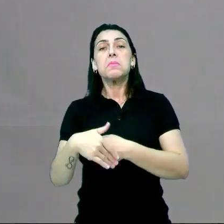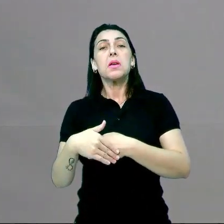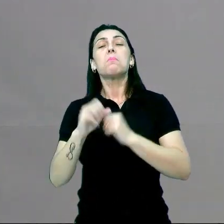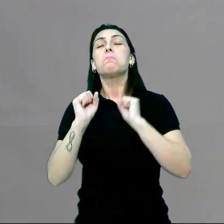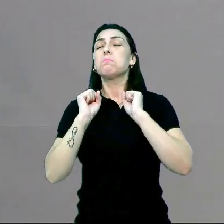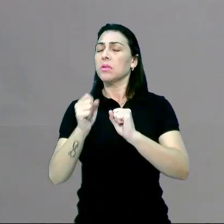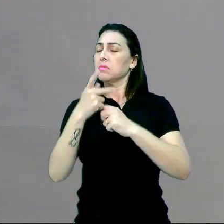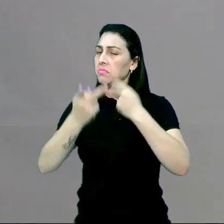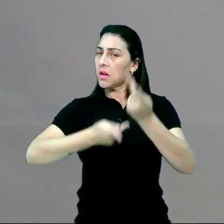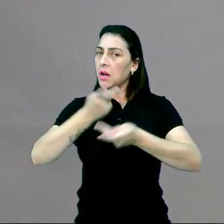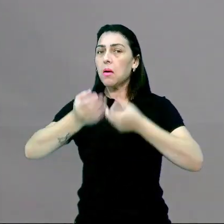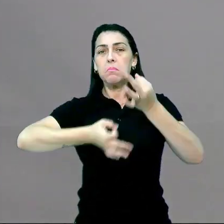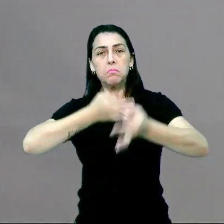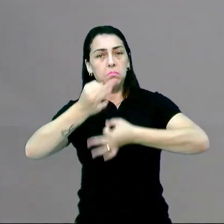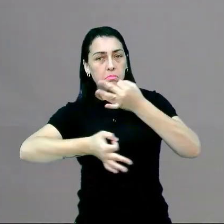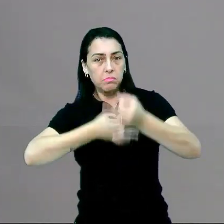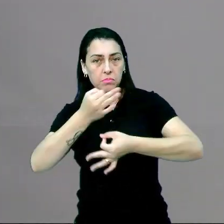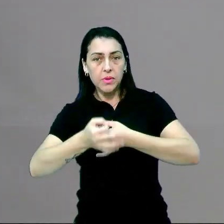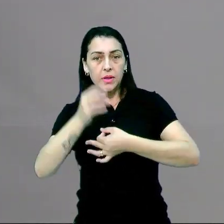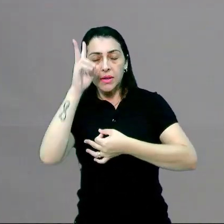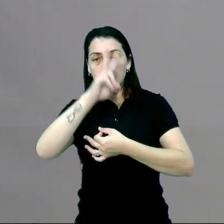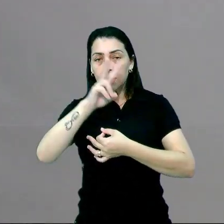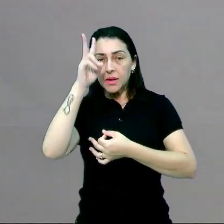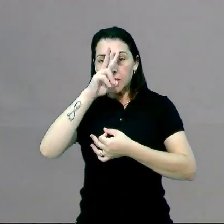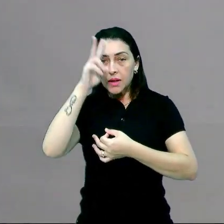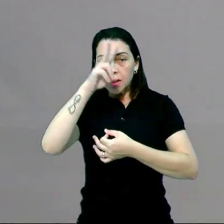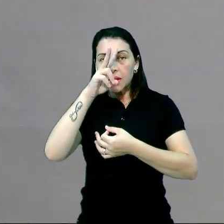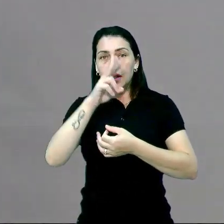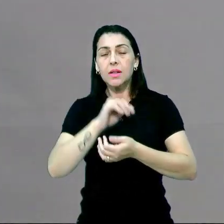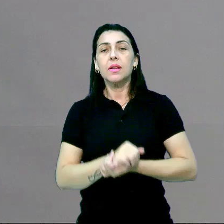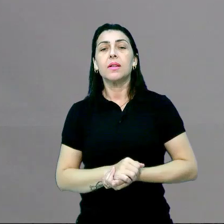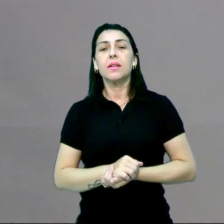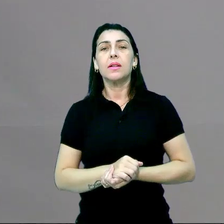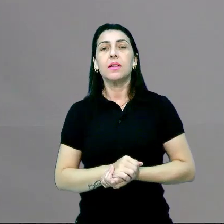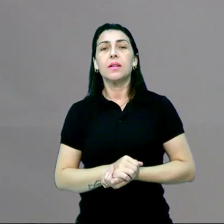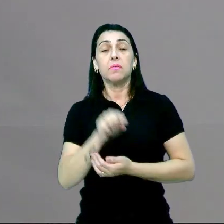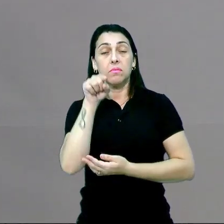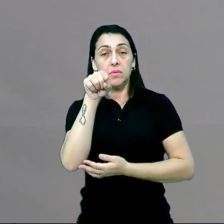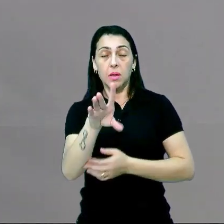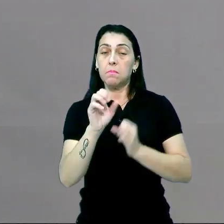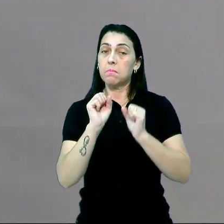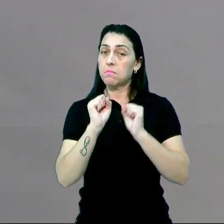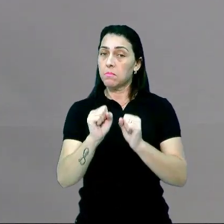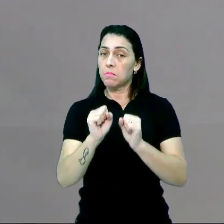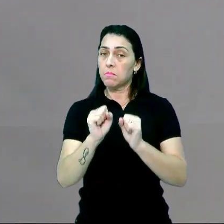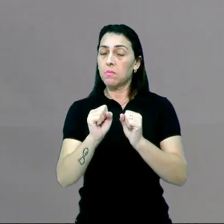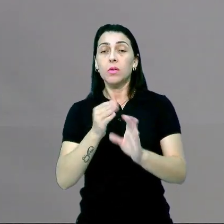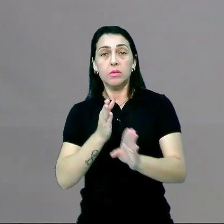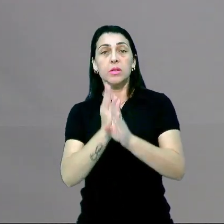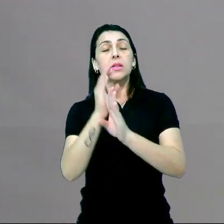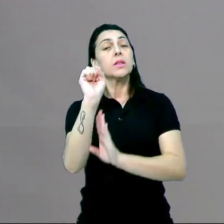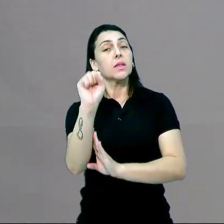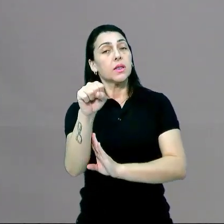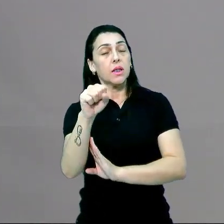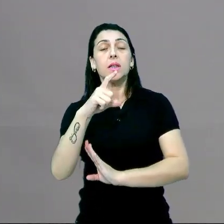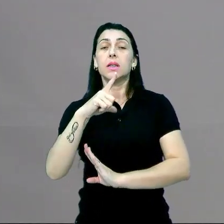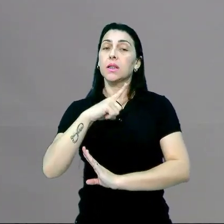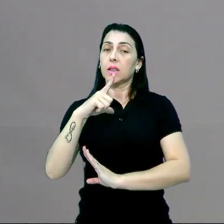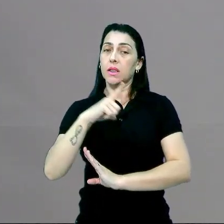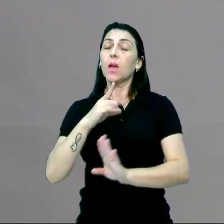quiser, ela pode falar o que ela quiser. Lembrando, tá, gente, que você pode ser identificado sim, existe